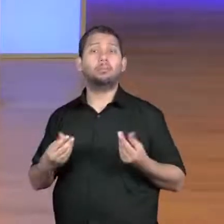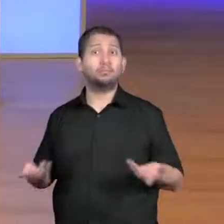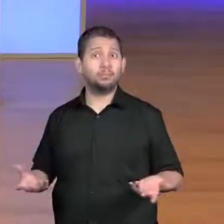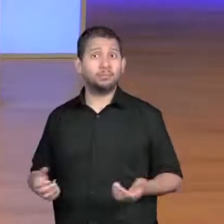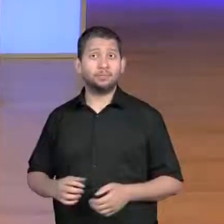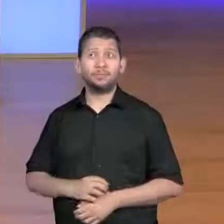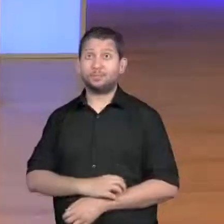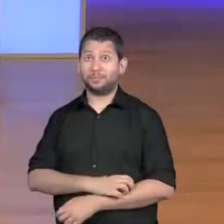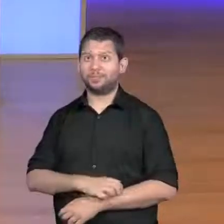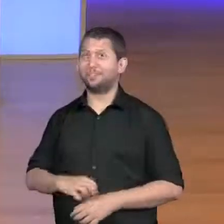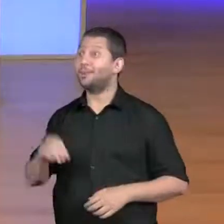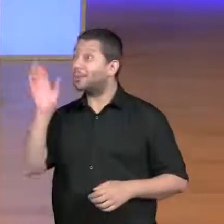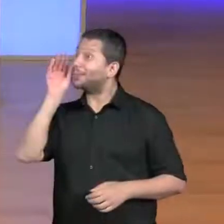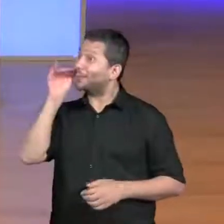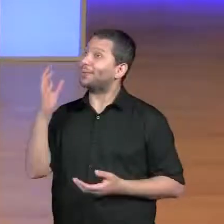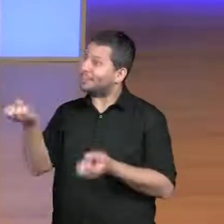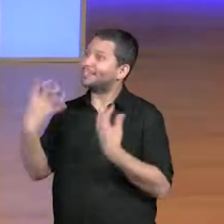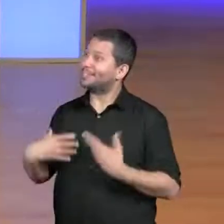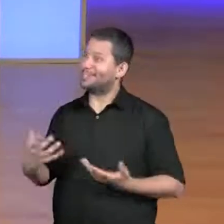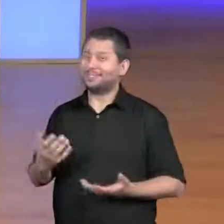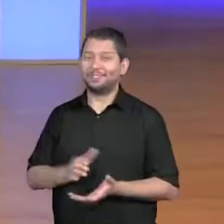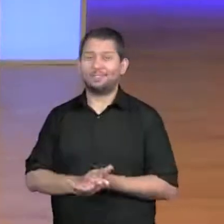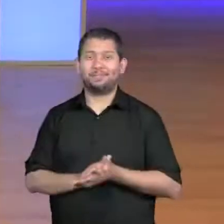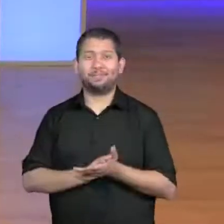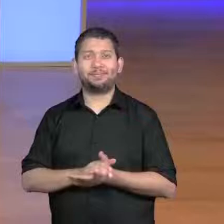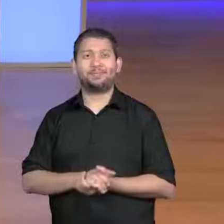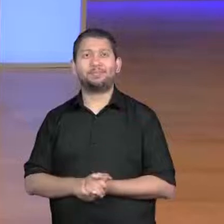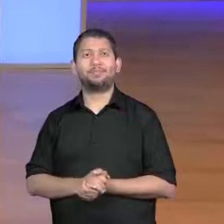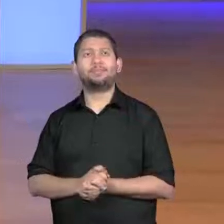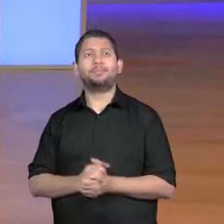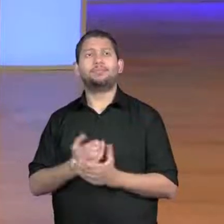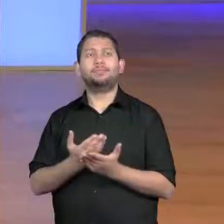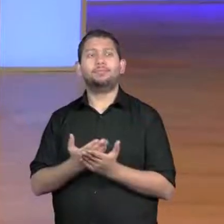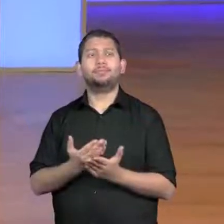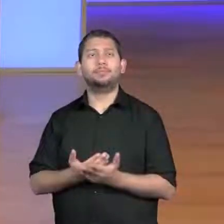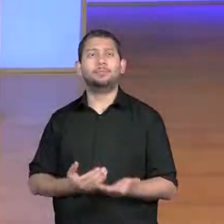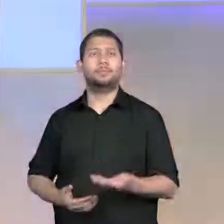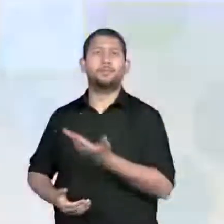de hoje? Tô curiosa, vai. Vamos lá, vamos no título da aula, então. Olha só.